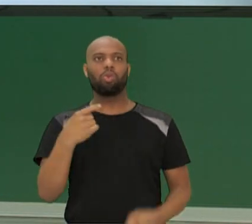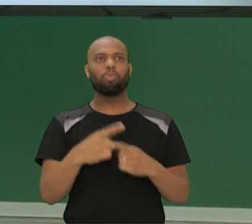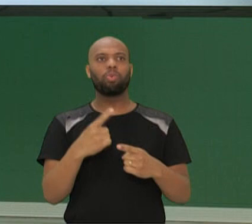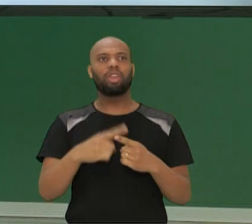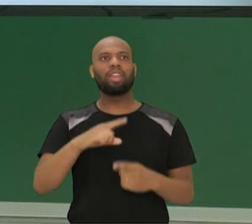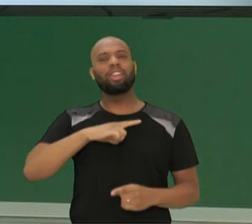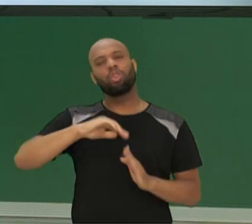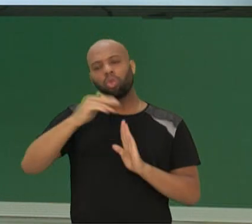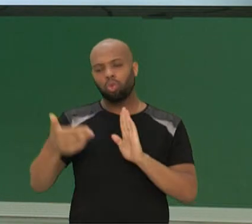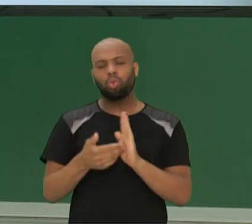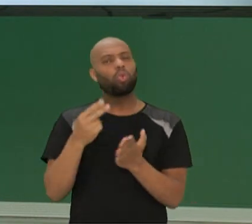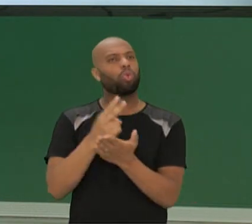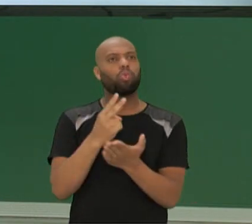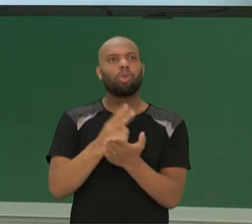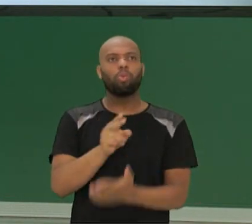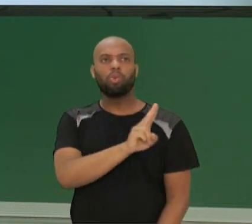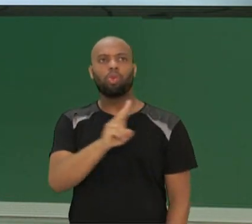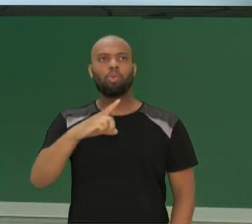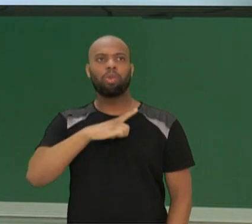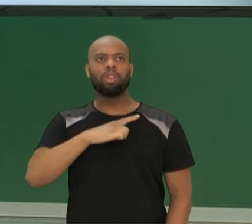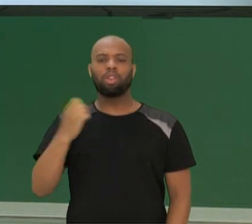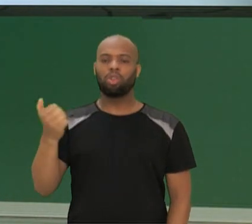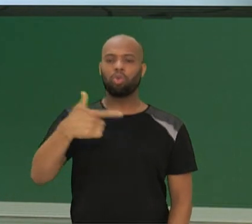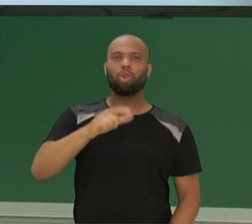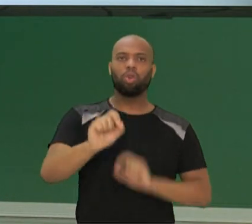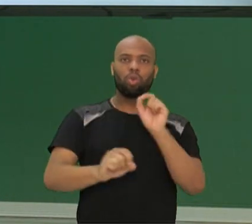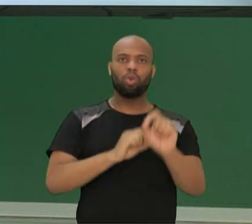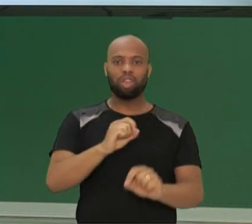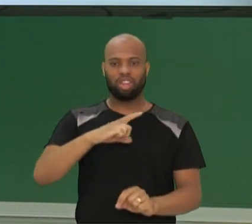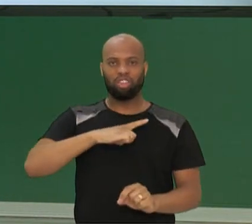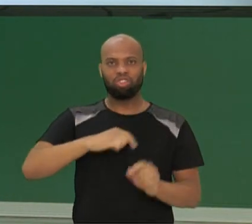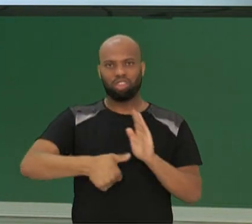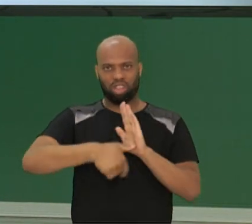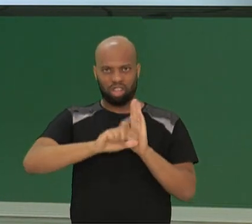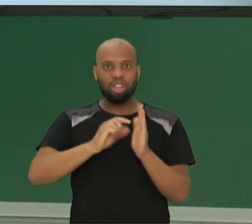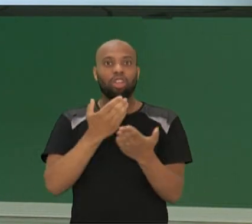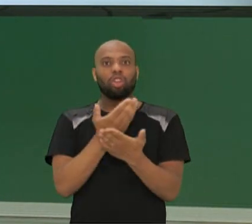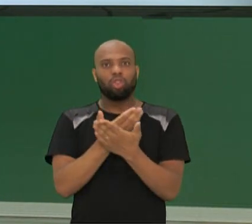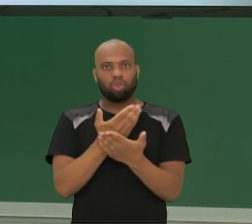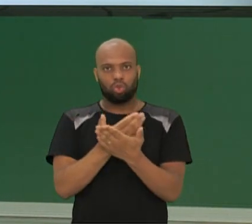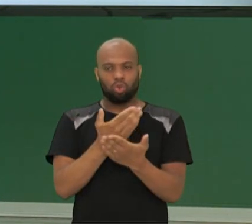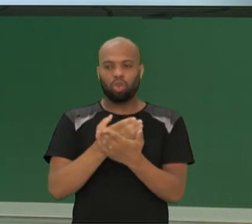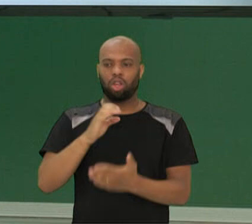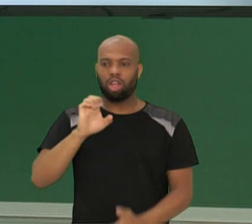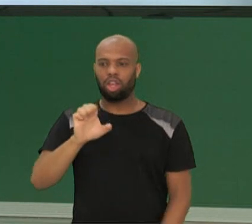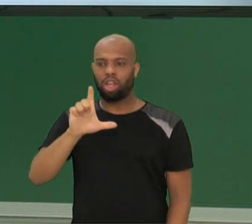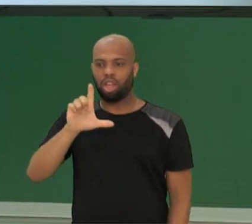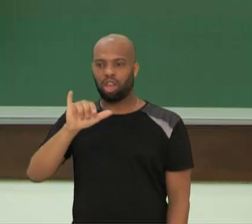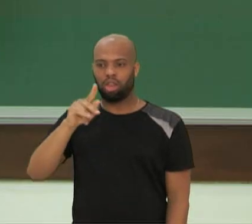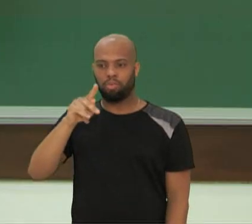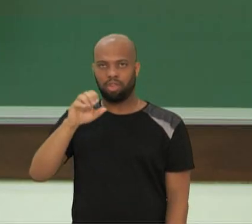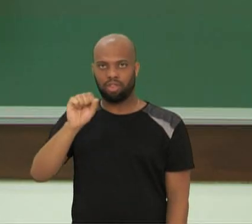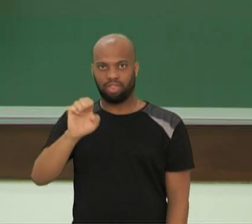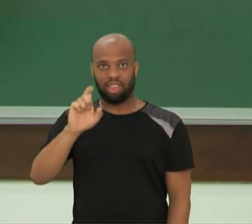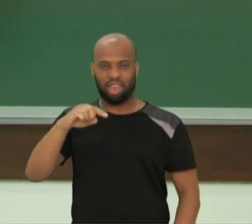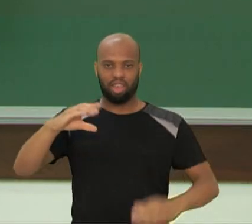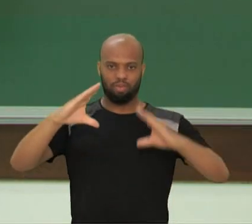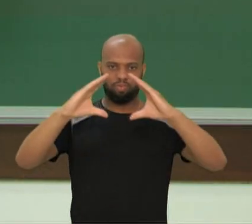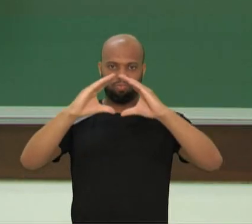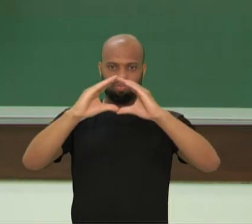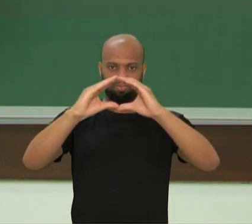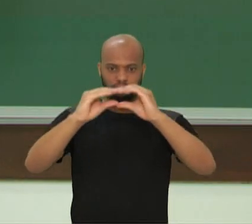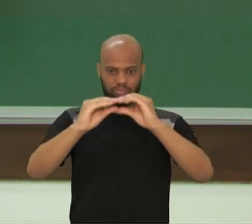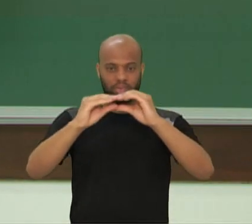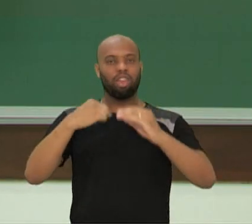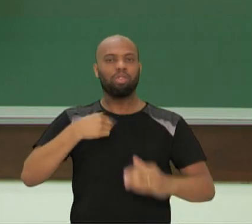esses elementos levam os mesmos nomes do que a elipse. Nós não podemos confundir elipse com hipérbole, tá, gente? Eu gosto de